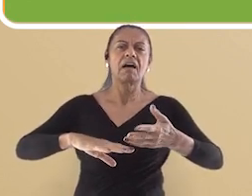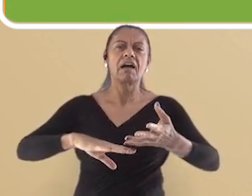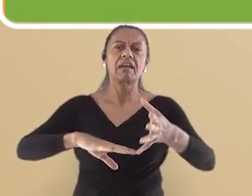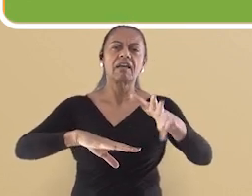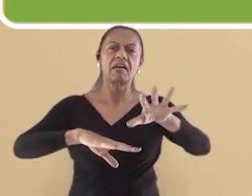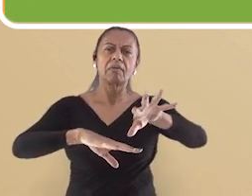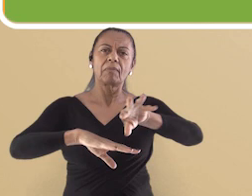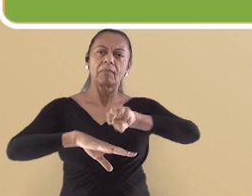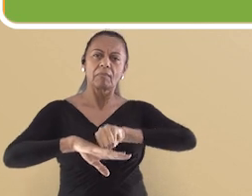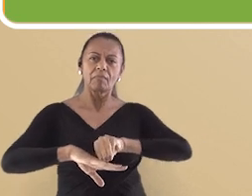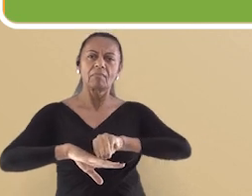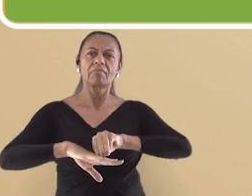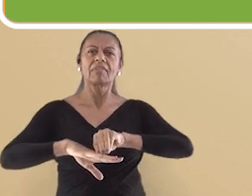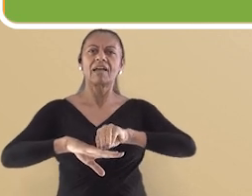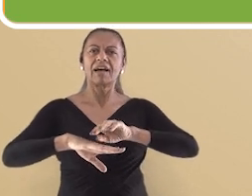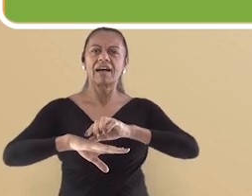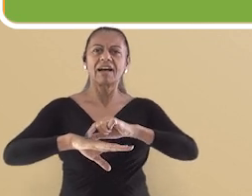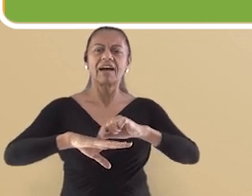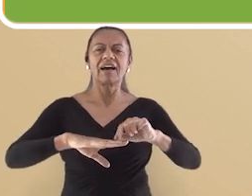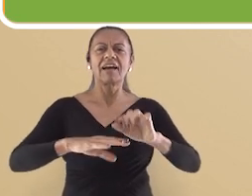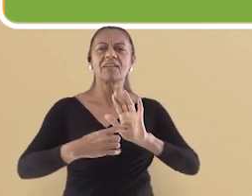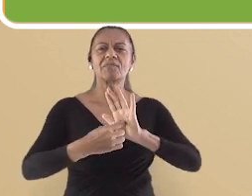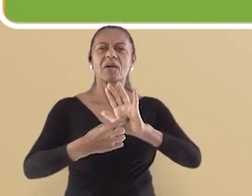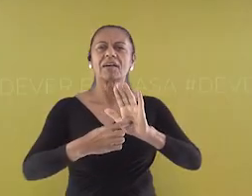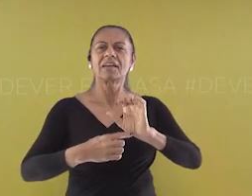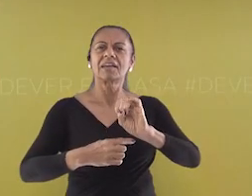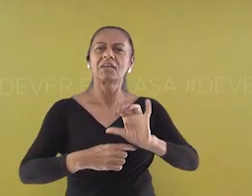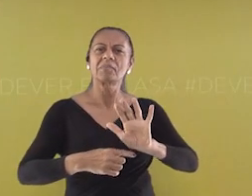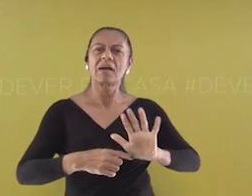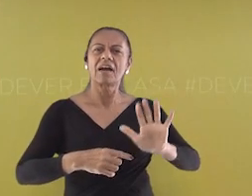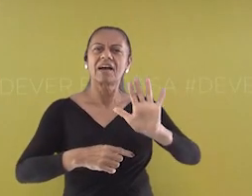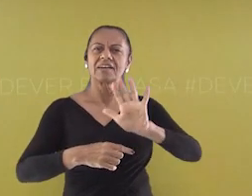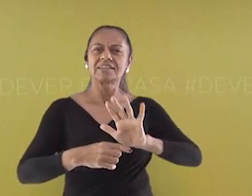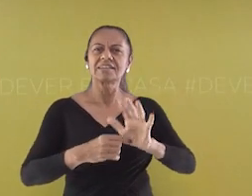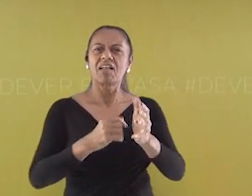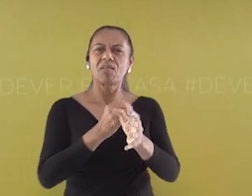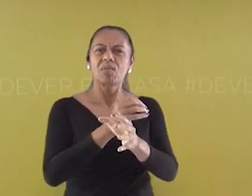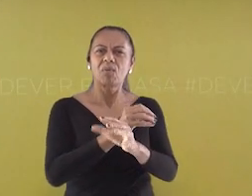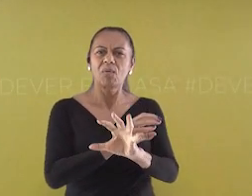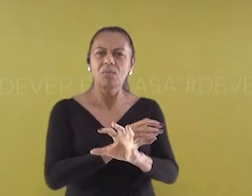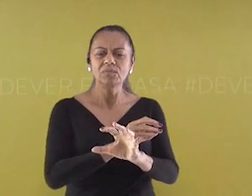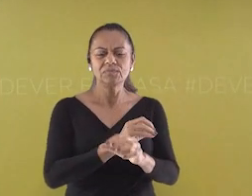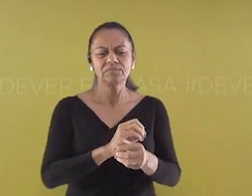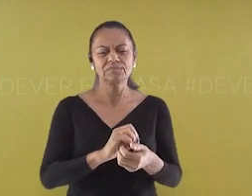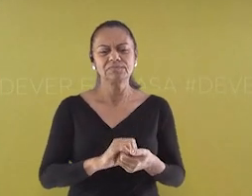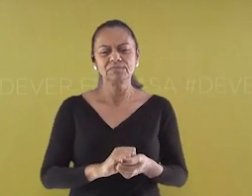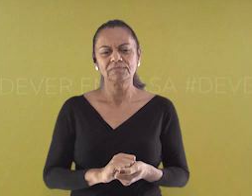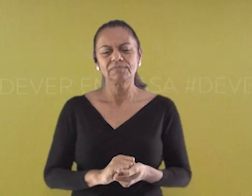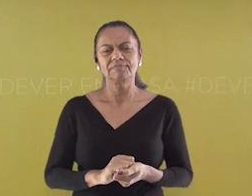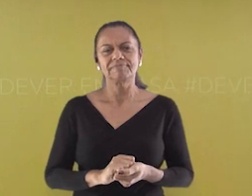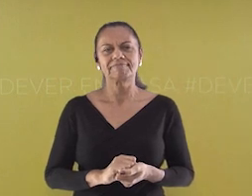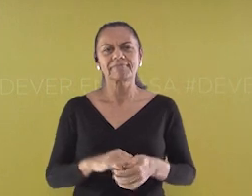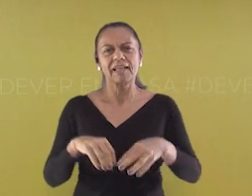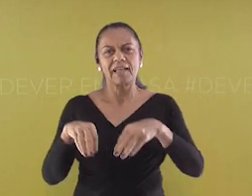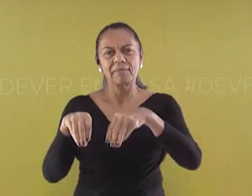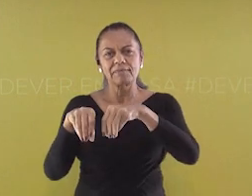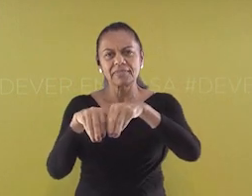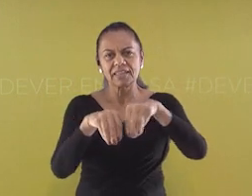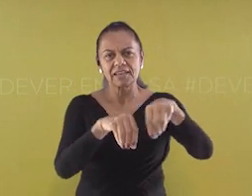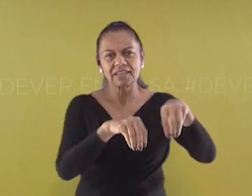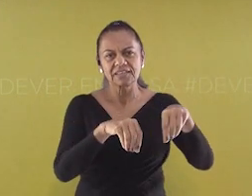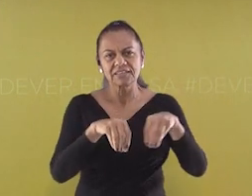partes rígidas dos seres vivos preservadas. Por exemplo, os ossos.